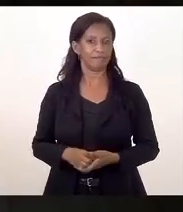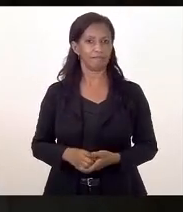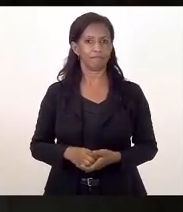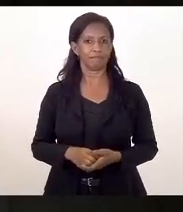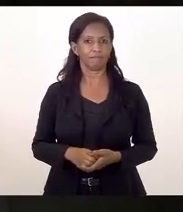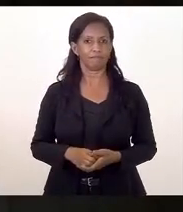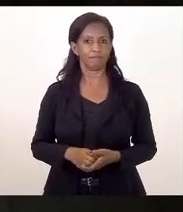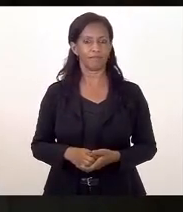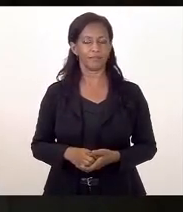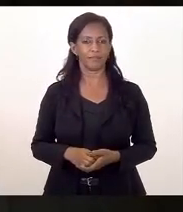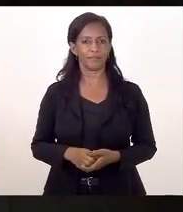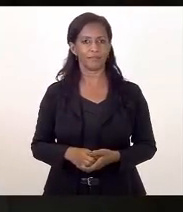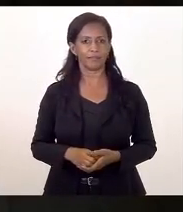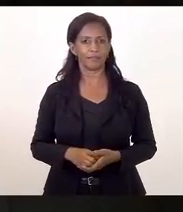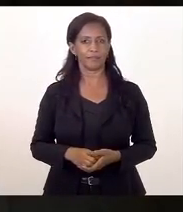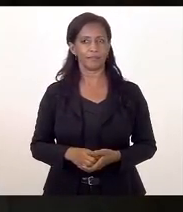é